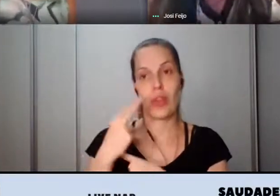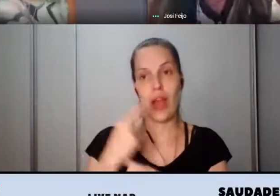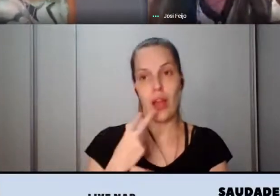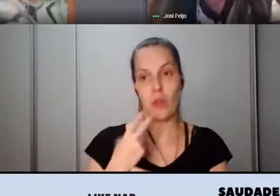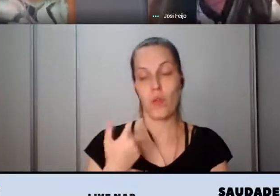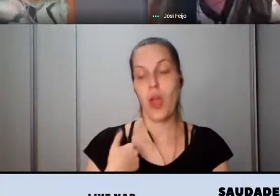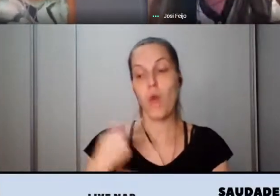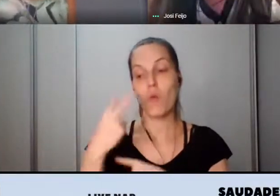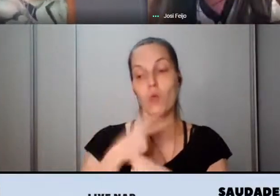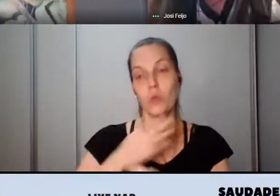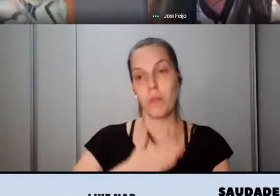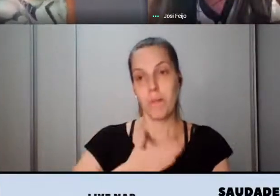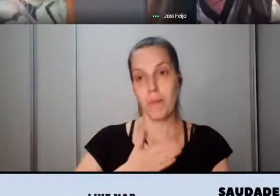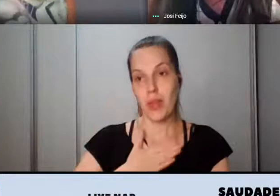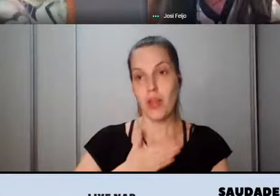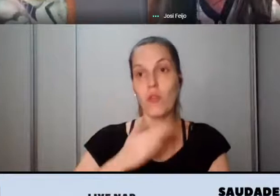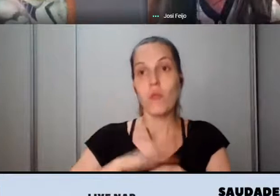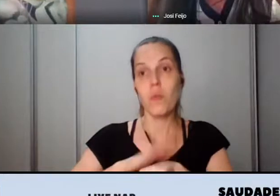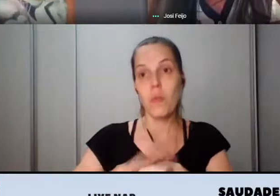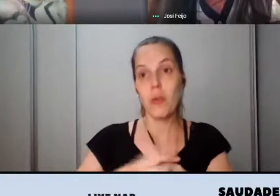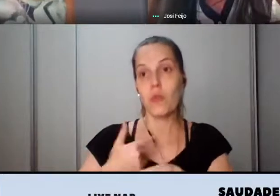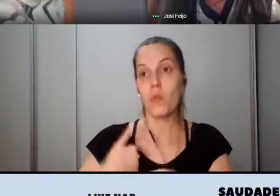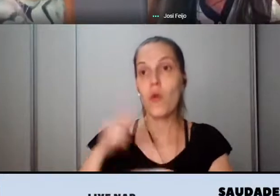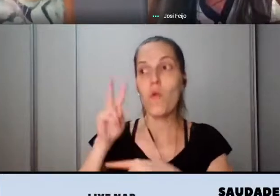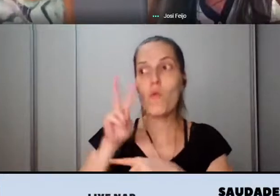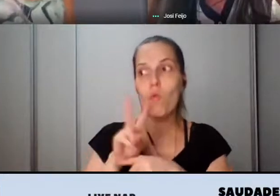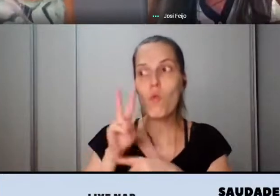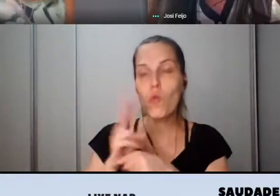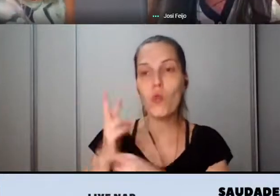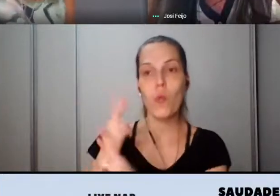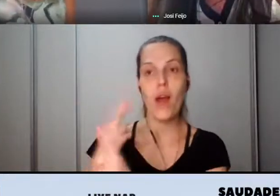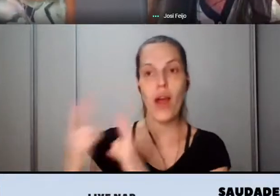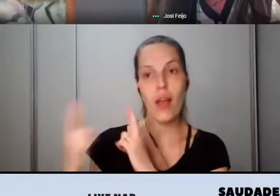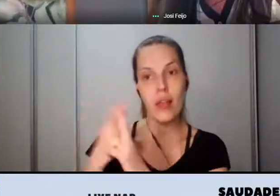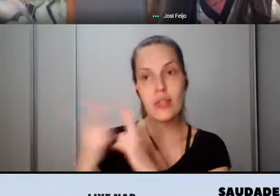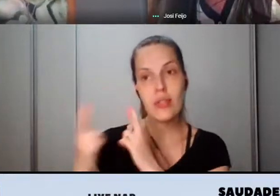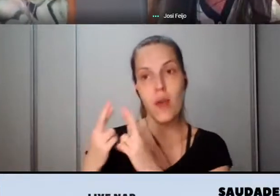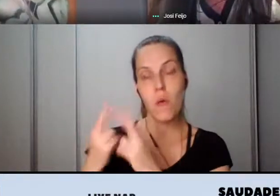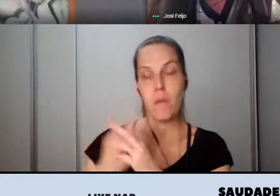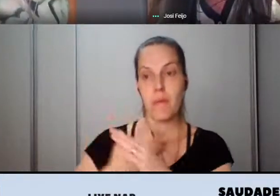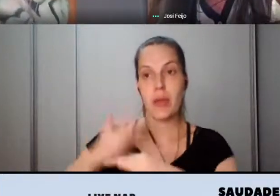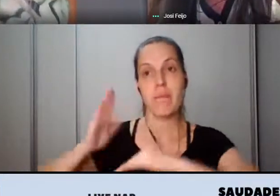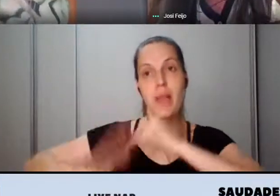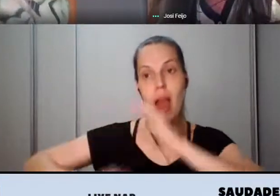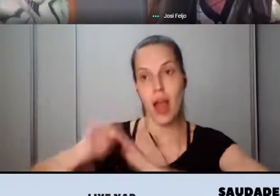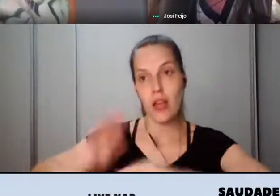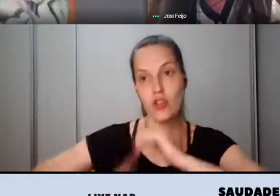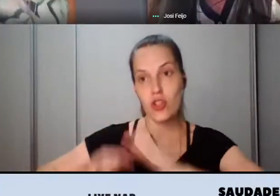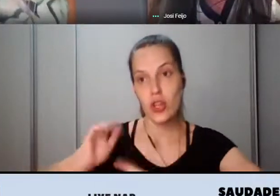minhas relações, tô me cuidando quando eu cuido das minhas ações.